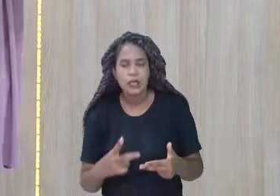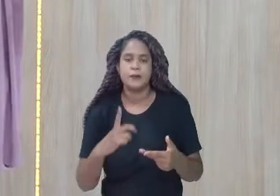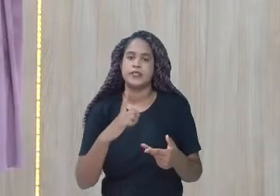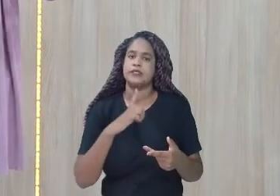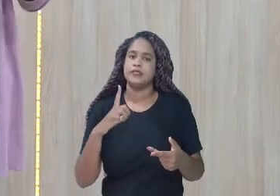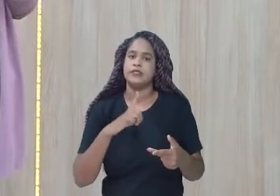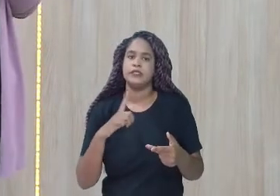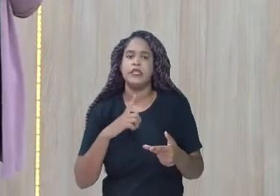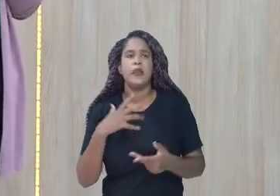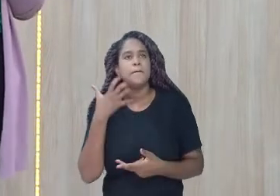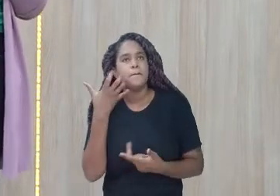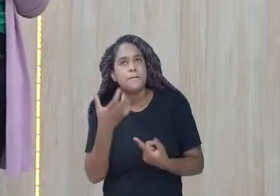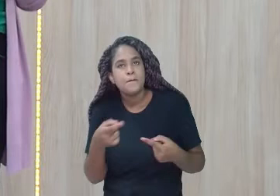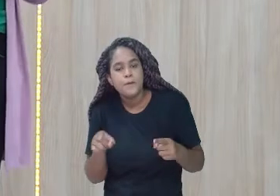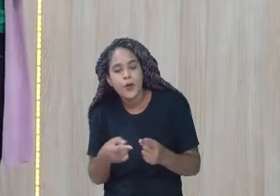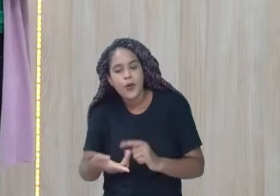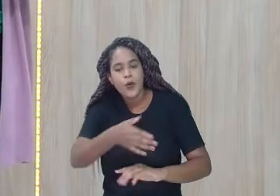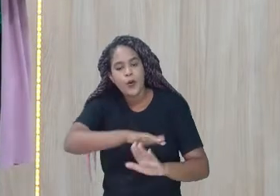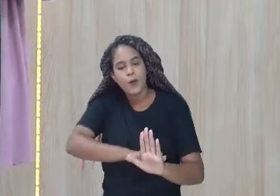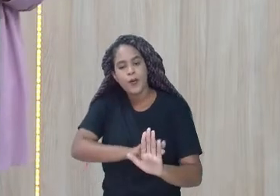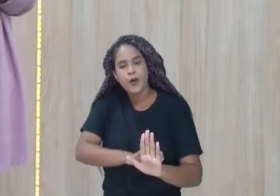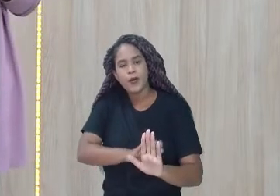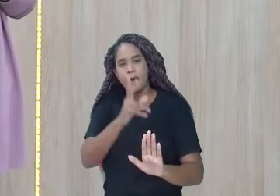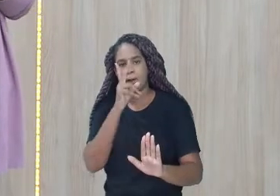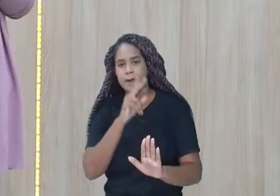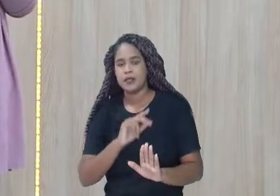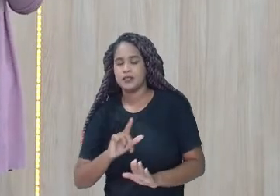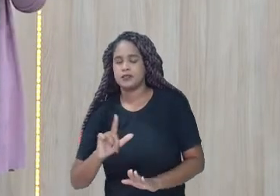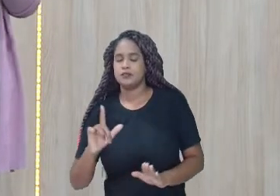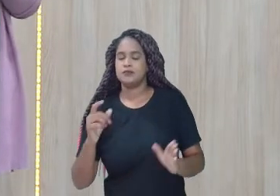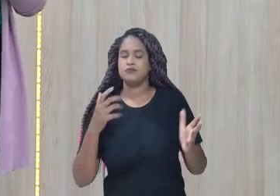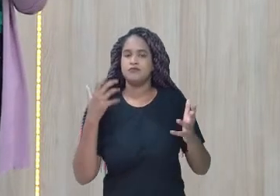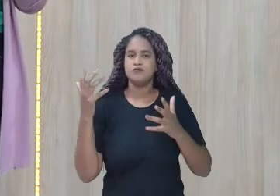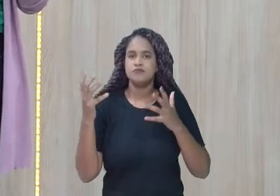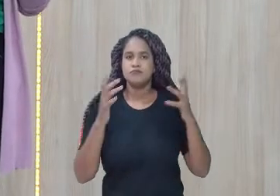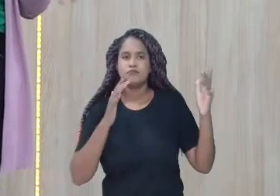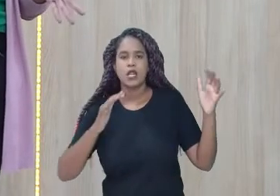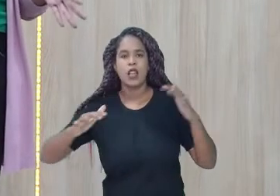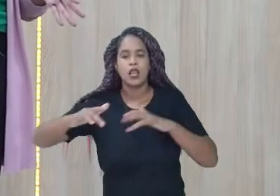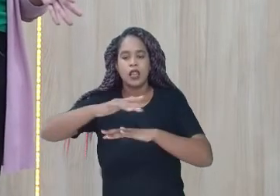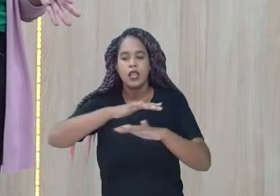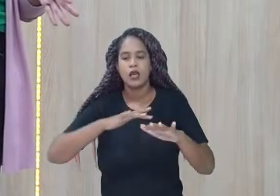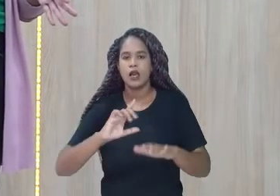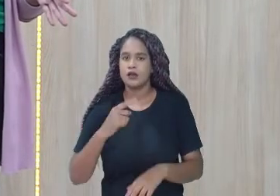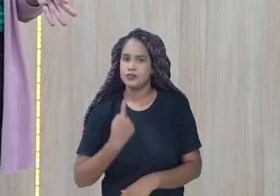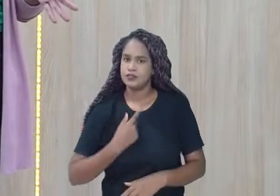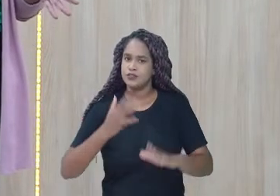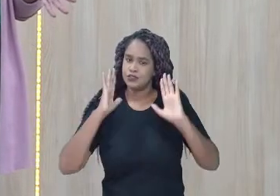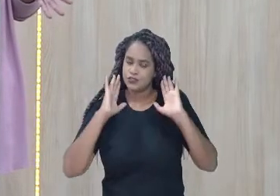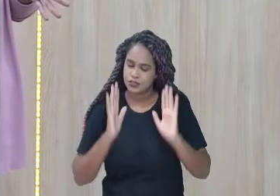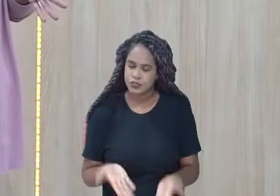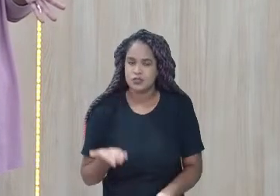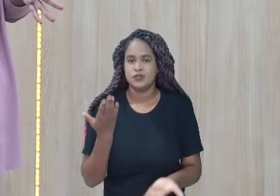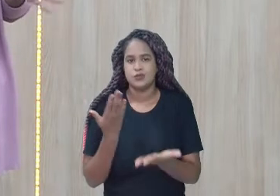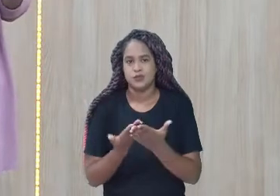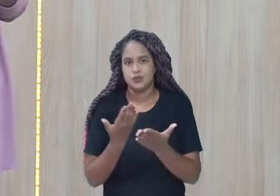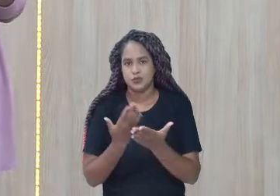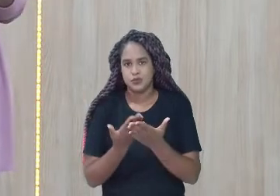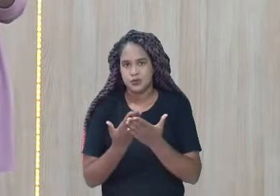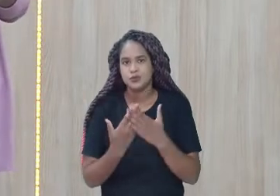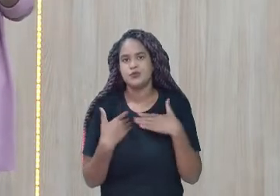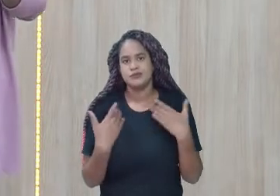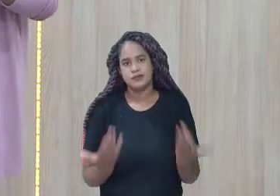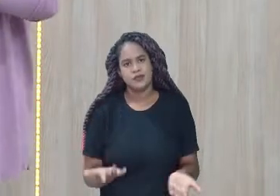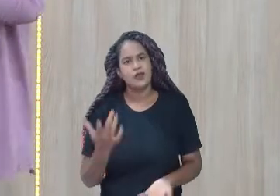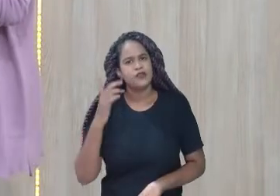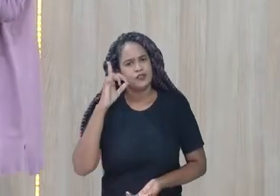assim, musicalidade, que tem que ter um meio lírico. Tudo isso a gente já viu em aulas anteriores também. Então, vamos lá. Essa não